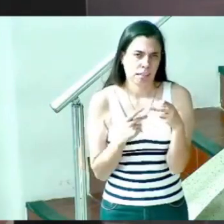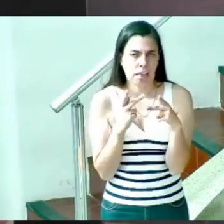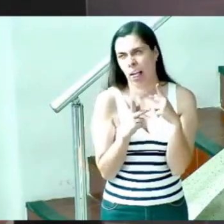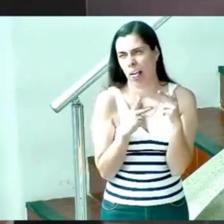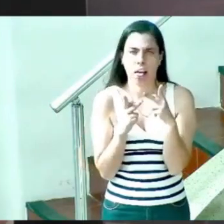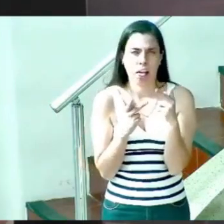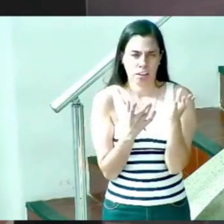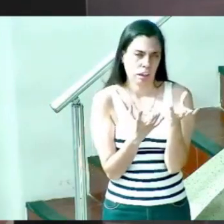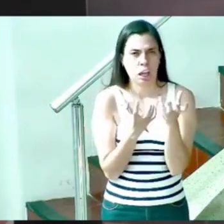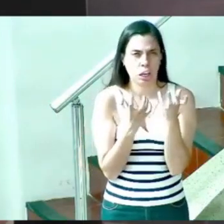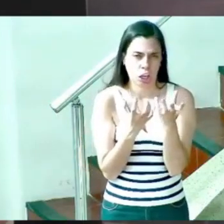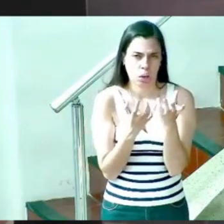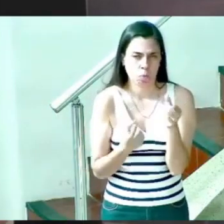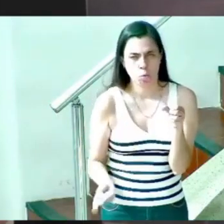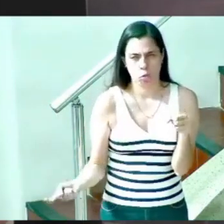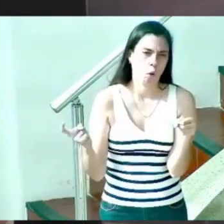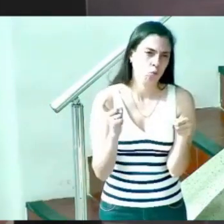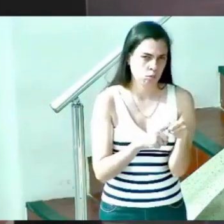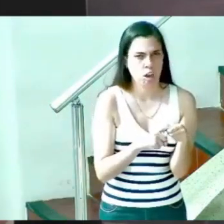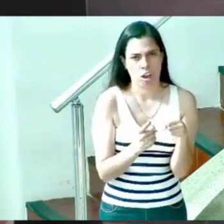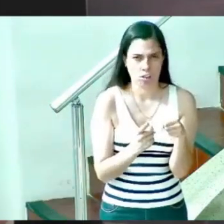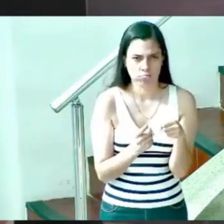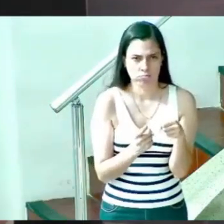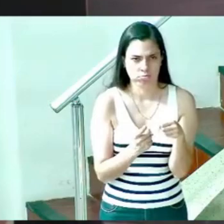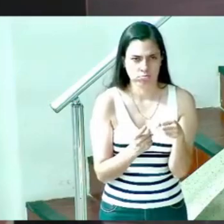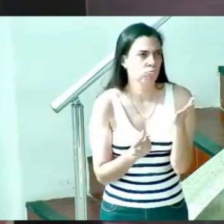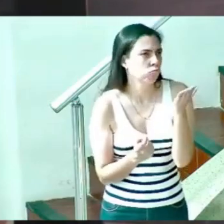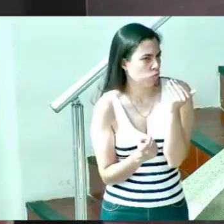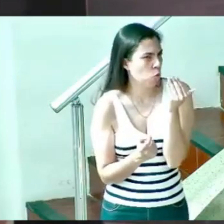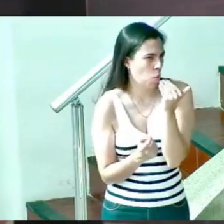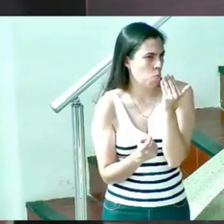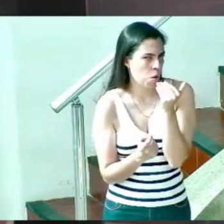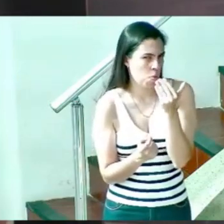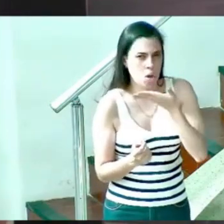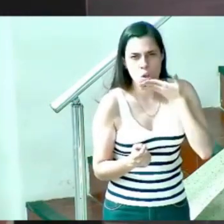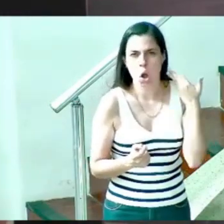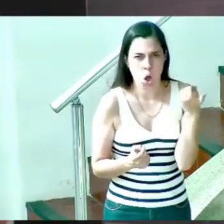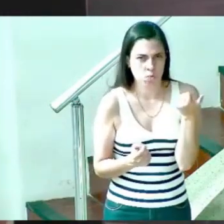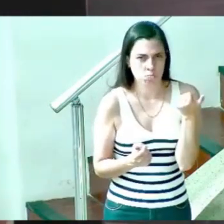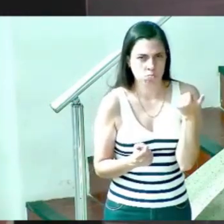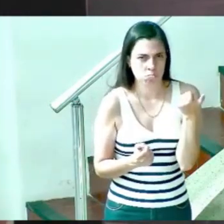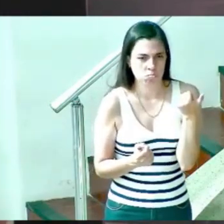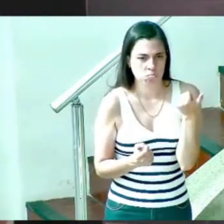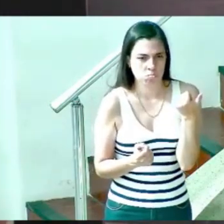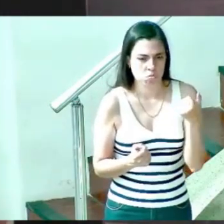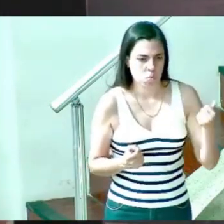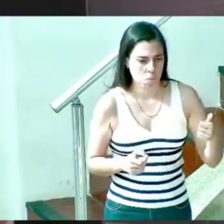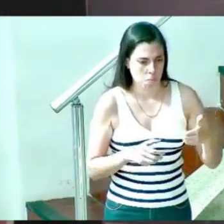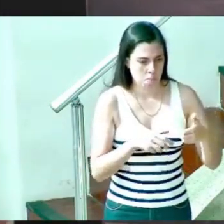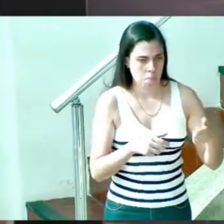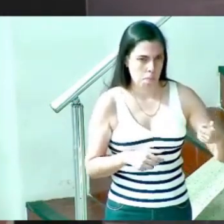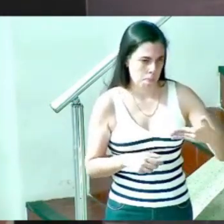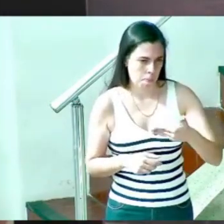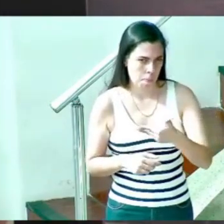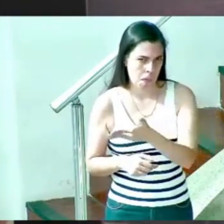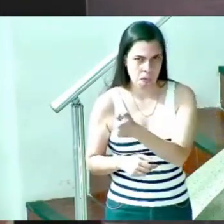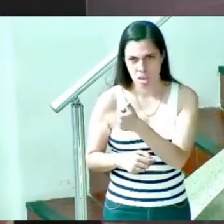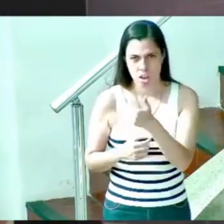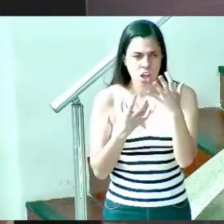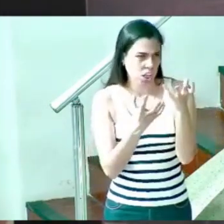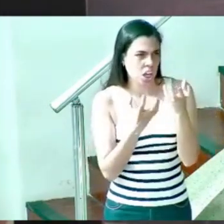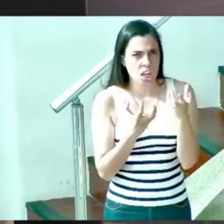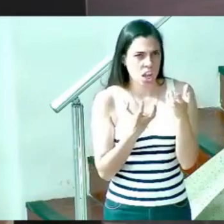Egito, dizendo: cadê o coentro? Cadê a salsinha? Cadê os peixes do Egito? Voltemos ao